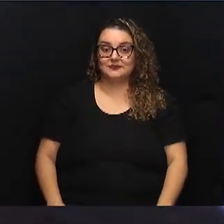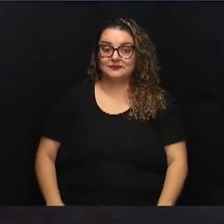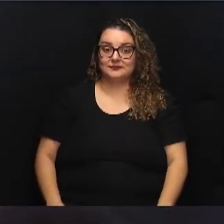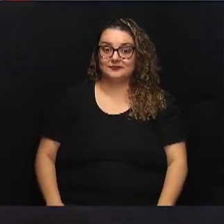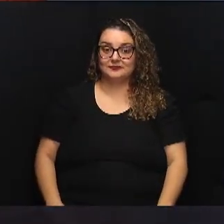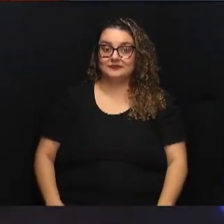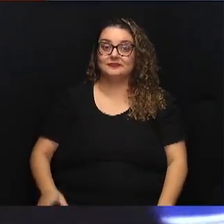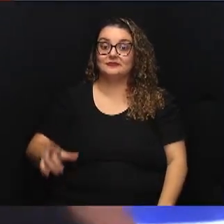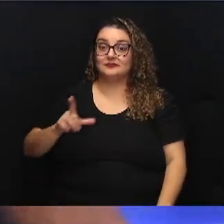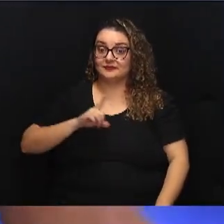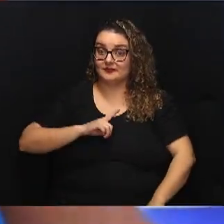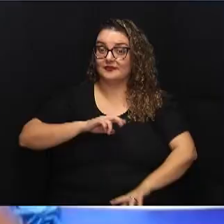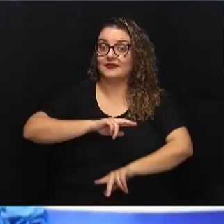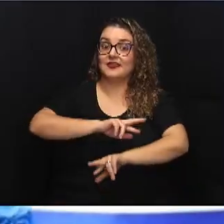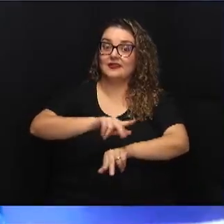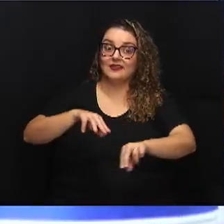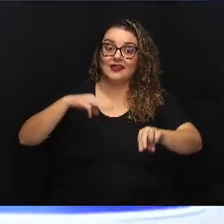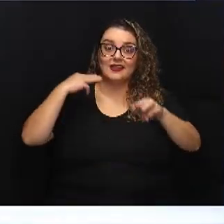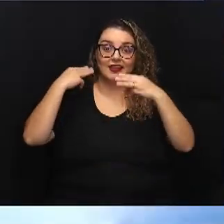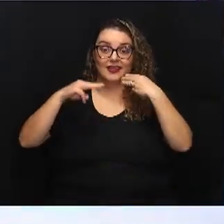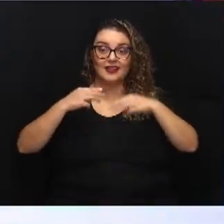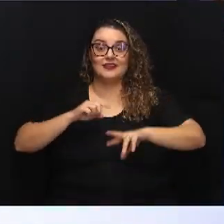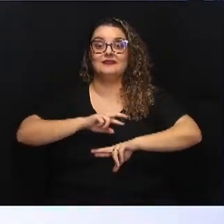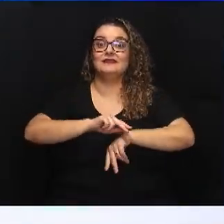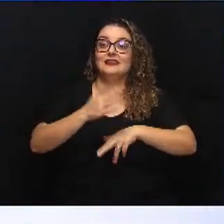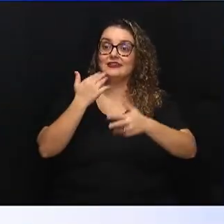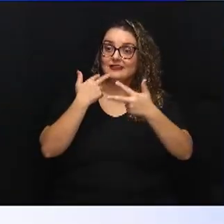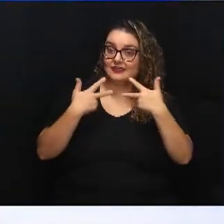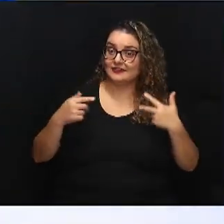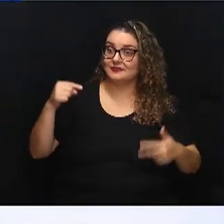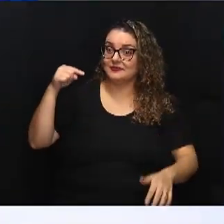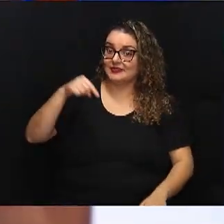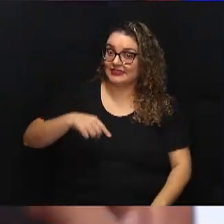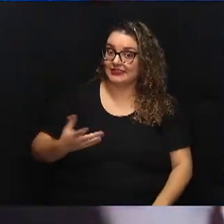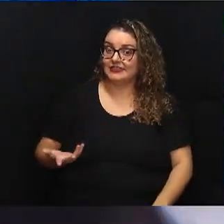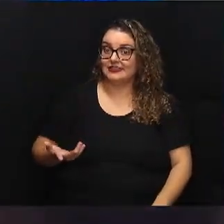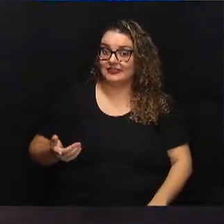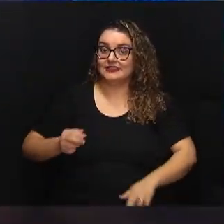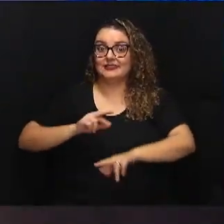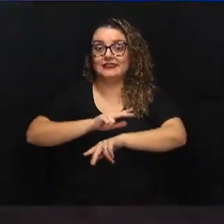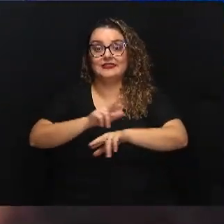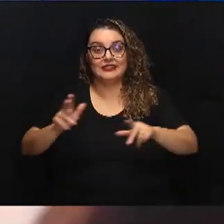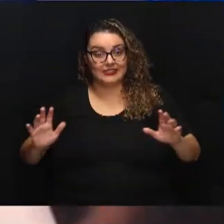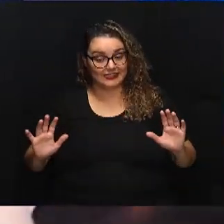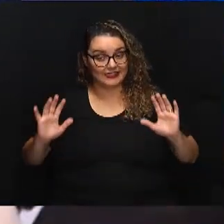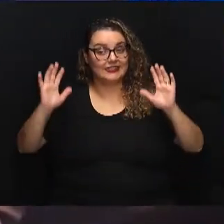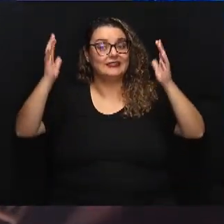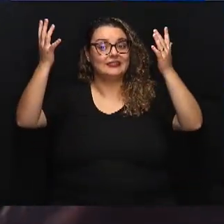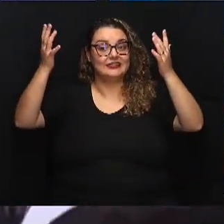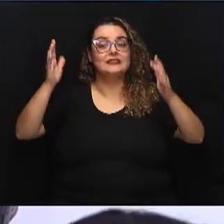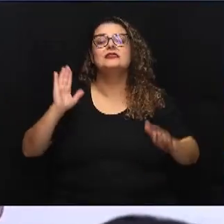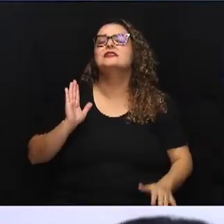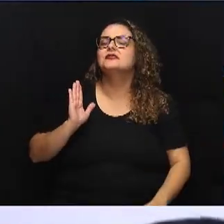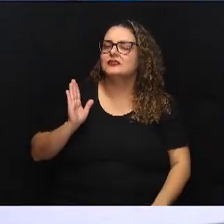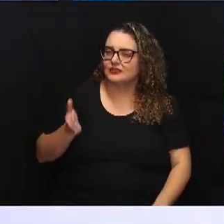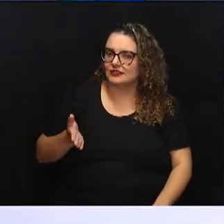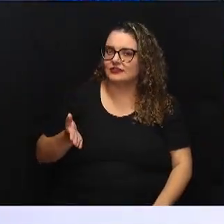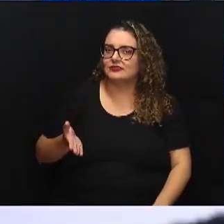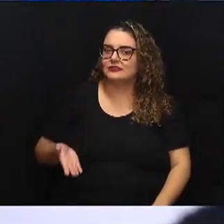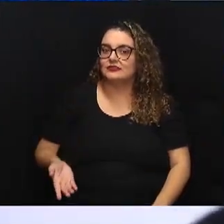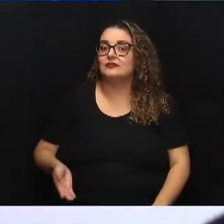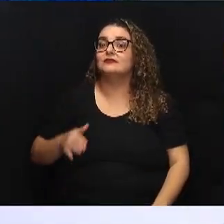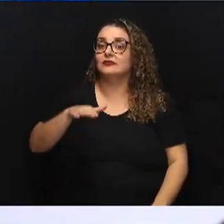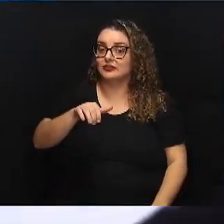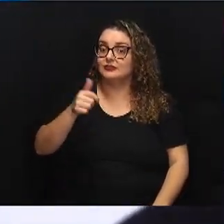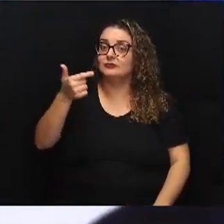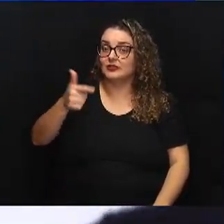vai ter muita música, muita comida por aqui, muita festa, e daqui a pouquinho eu vou chamá-lo